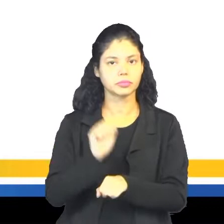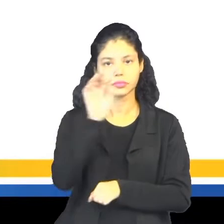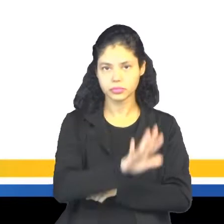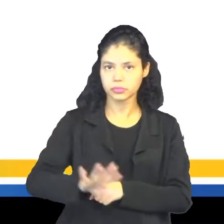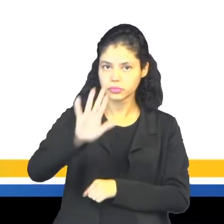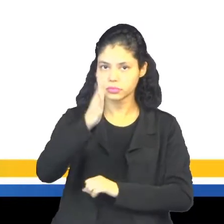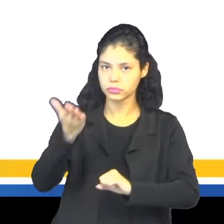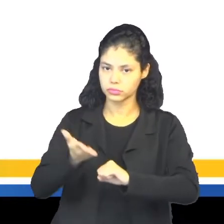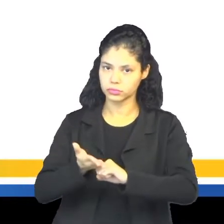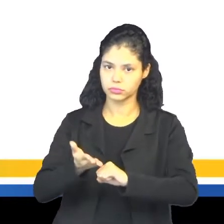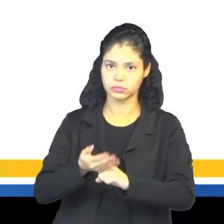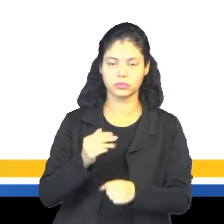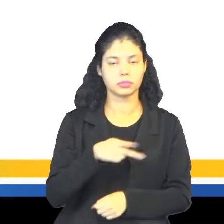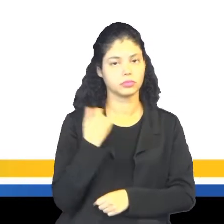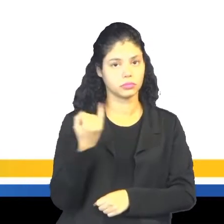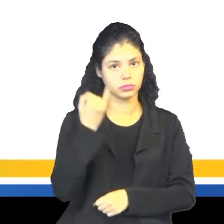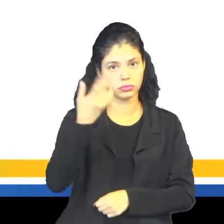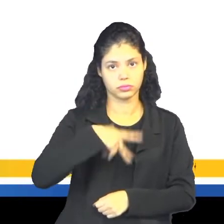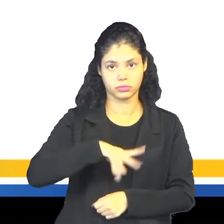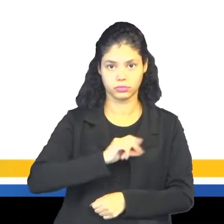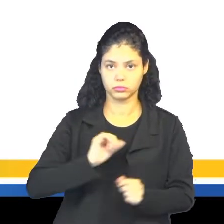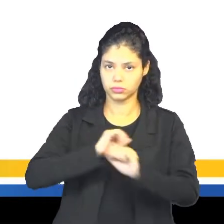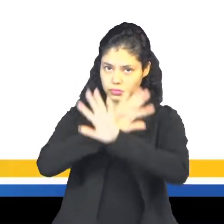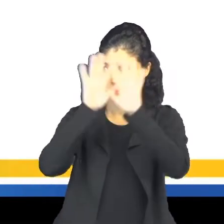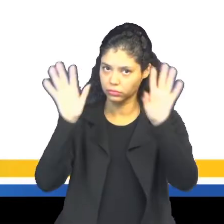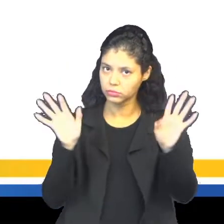moderno, principalmente o português, retrata